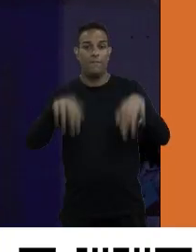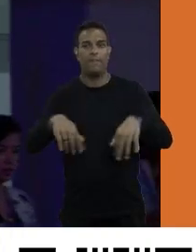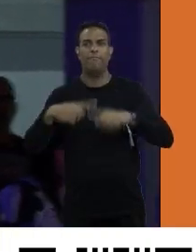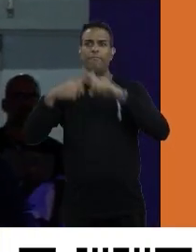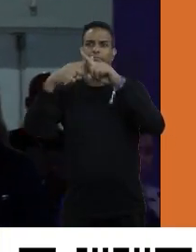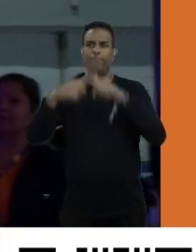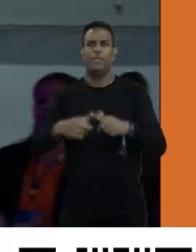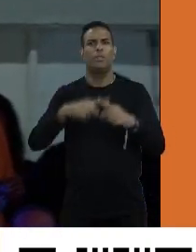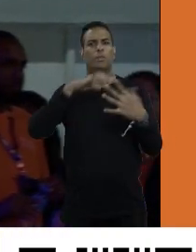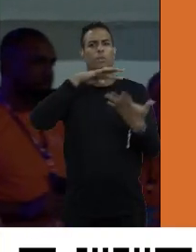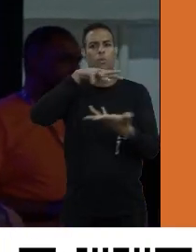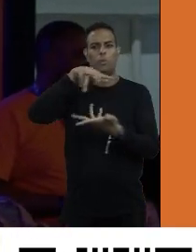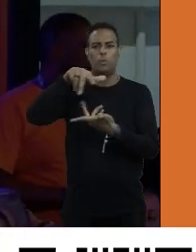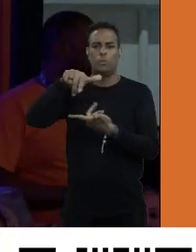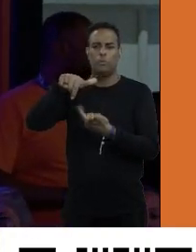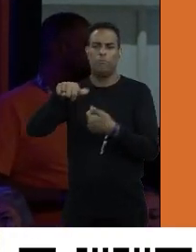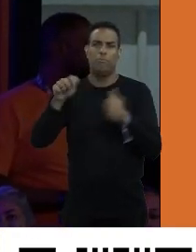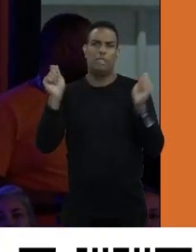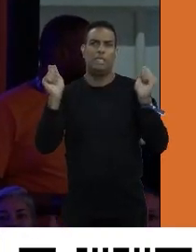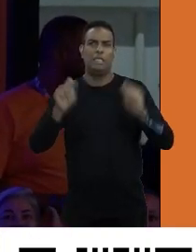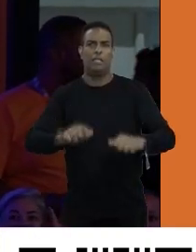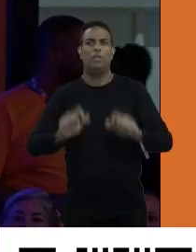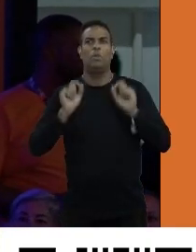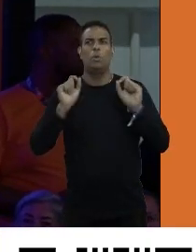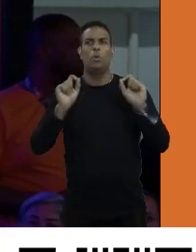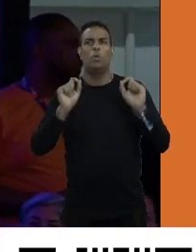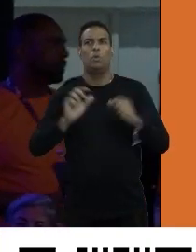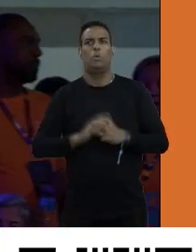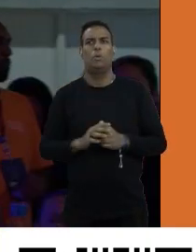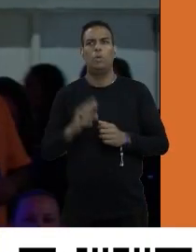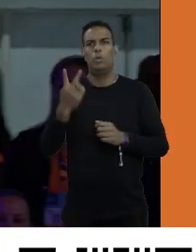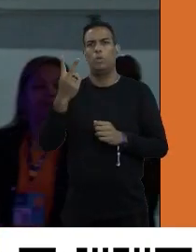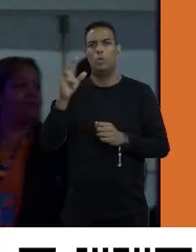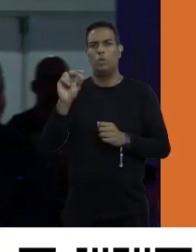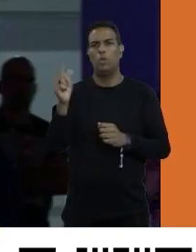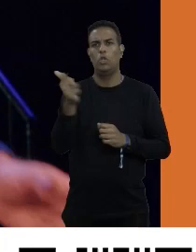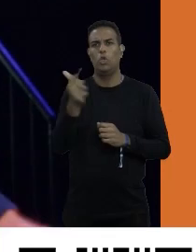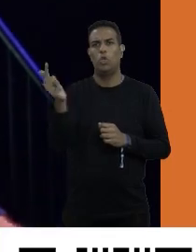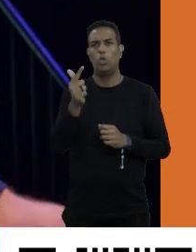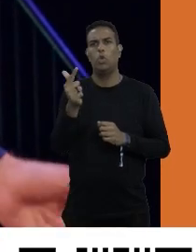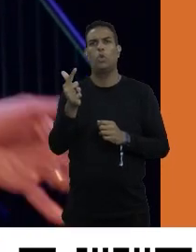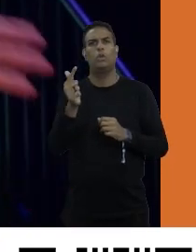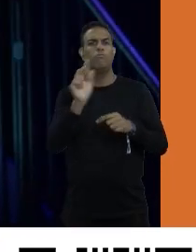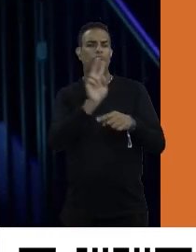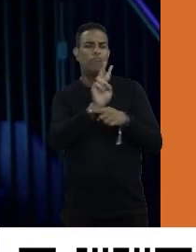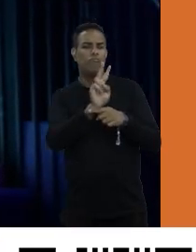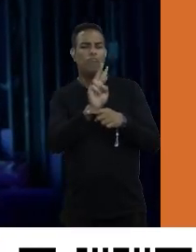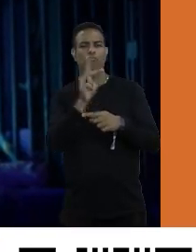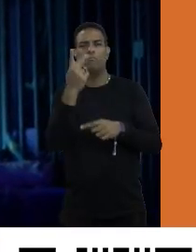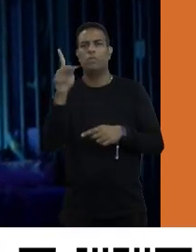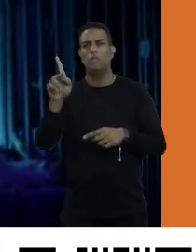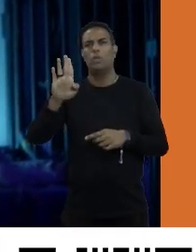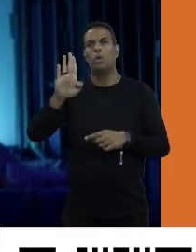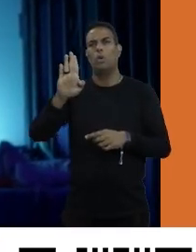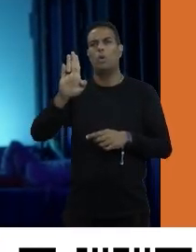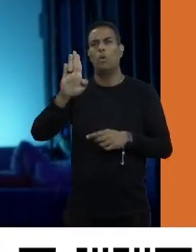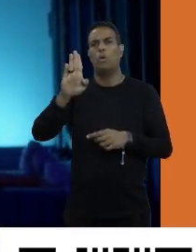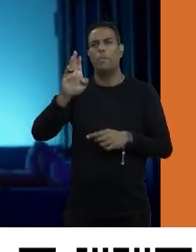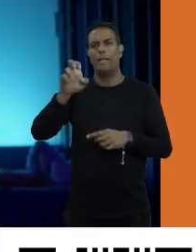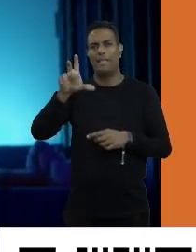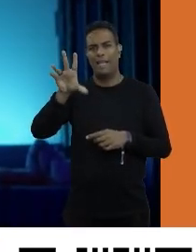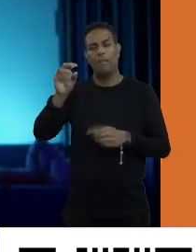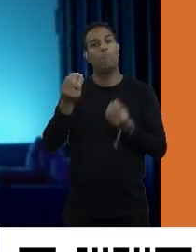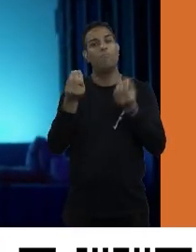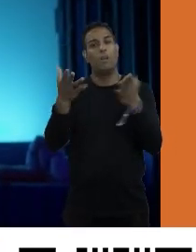Fica aqui, cara, vem cá. Temos tempo. No final do Campeonato Mundial de 2002, eu estava na reserva e o Bernardo me colocou dentro da